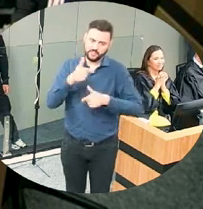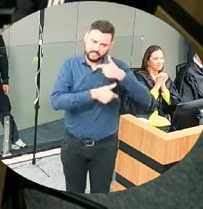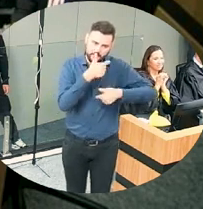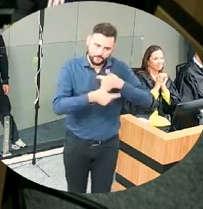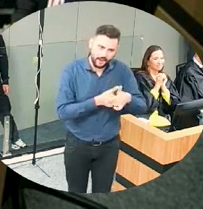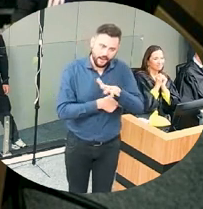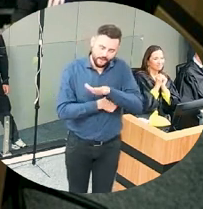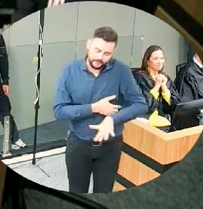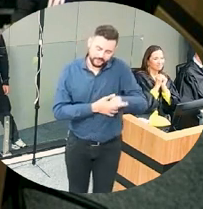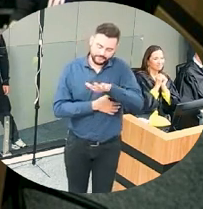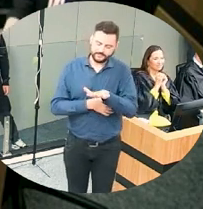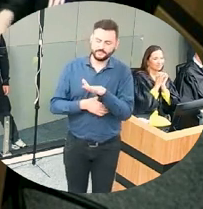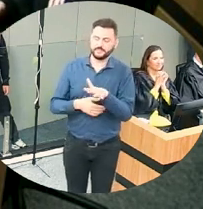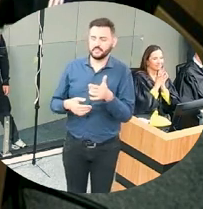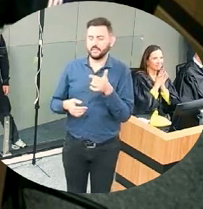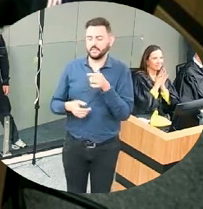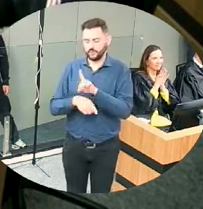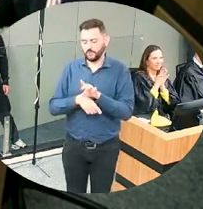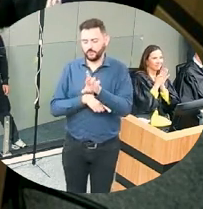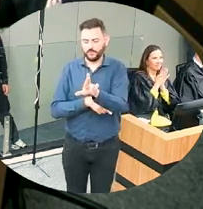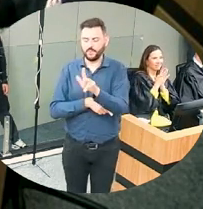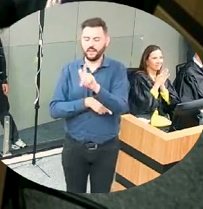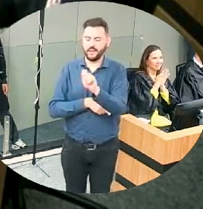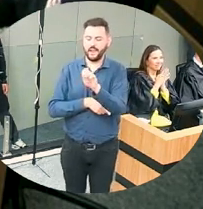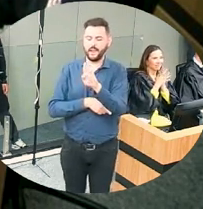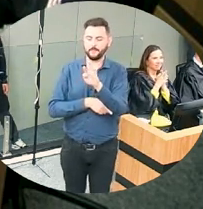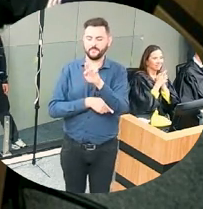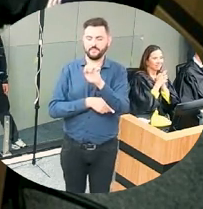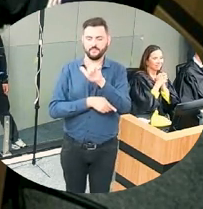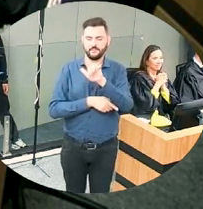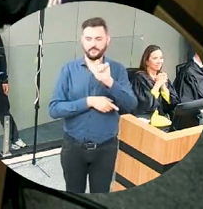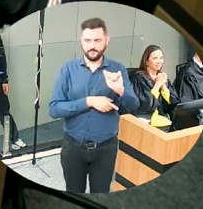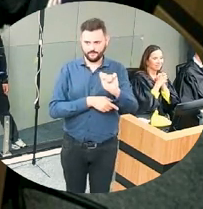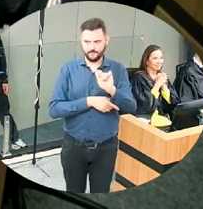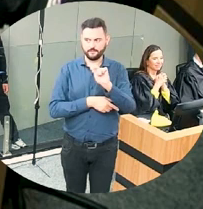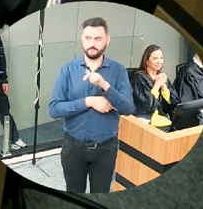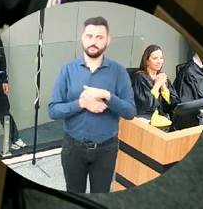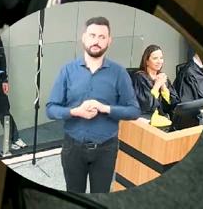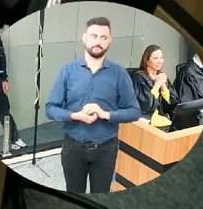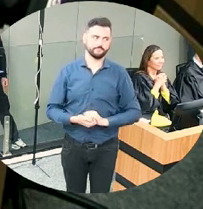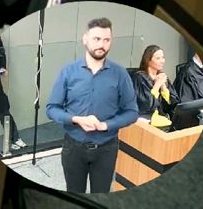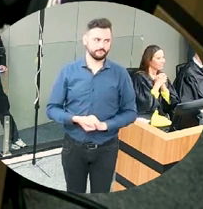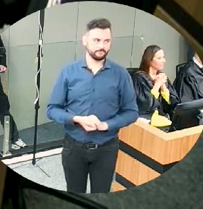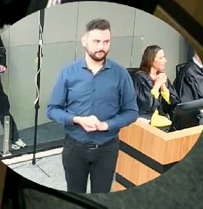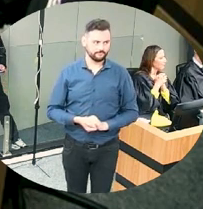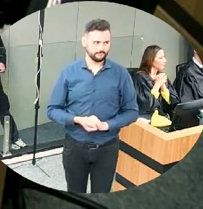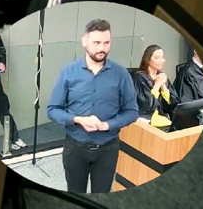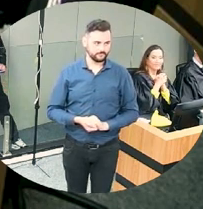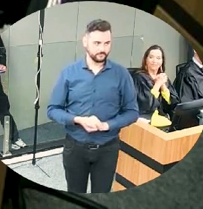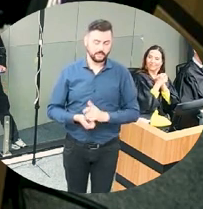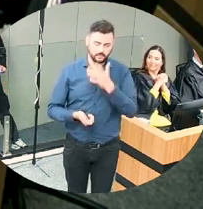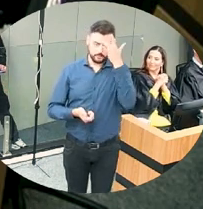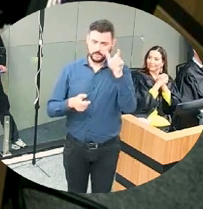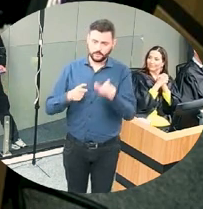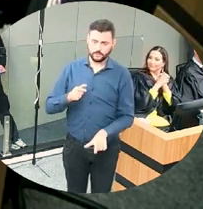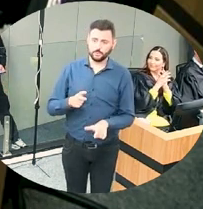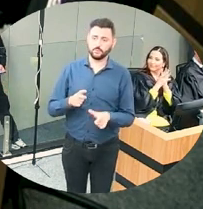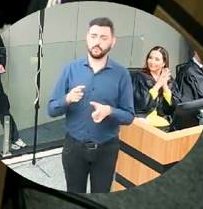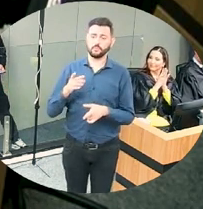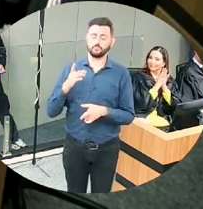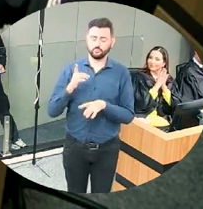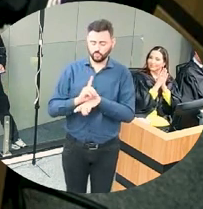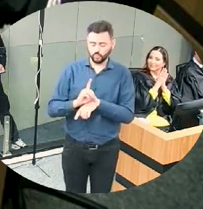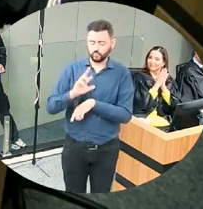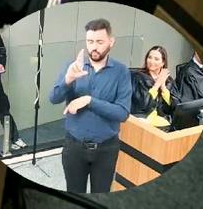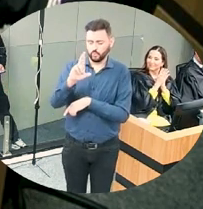Emprego de santa Catarina D Gabriela Garcia boscov senhor corregedor